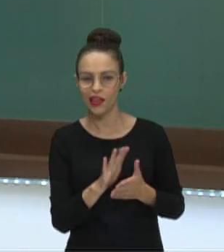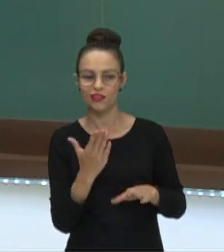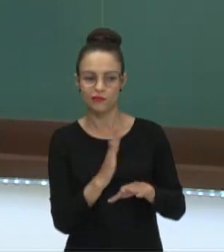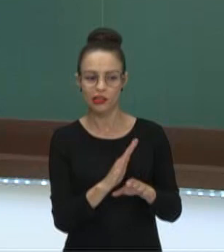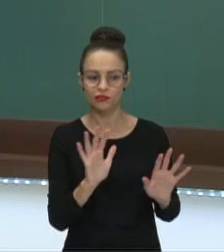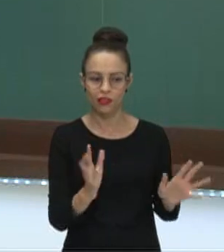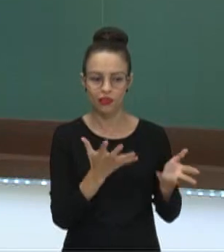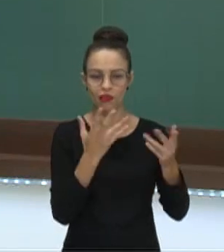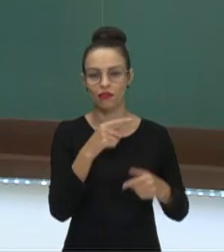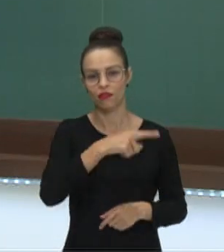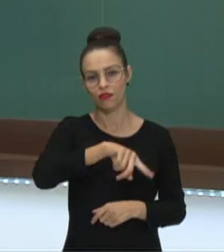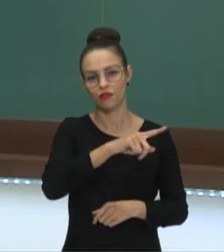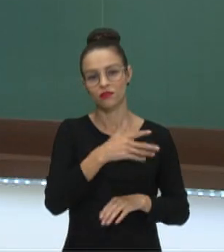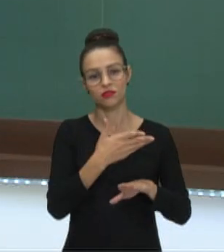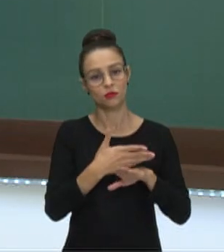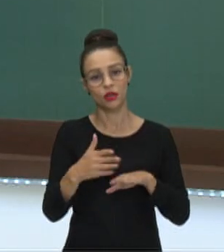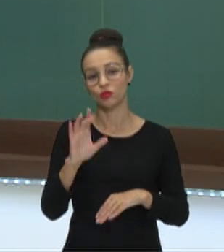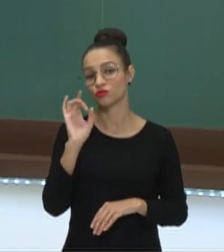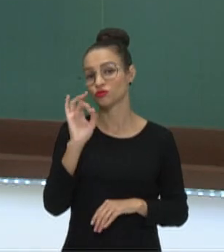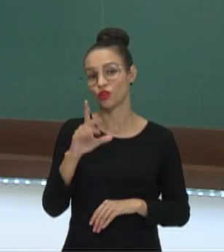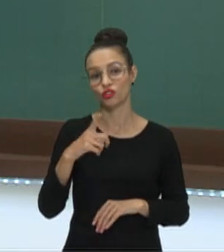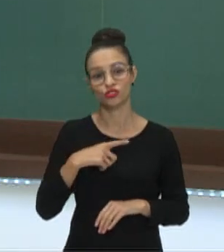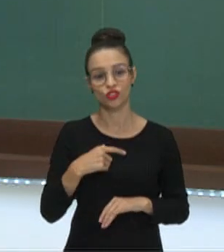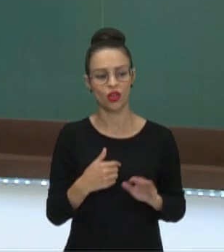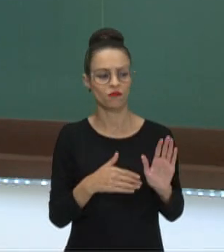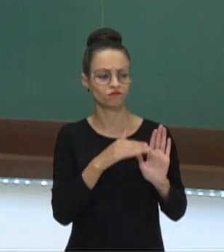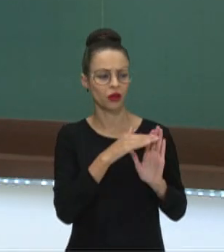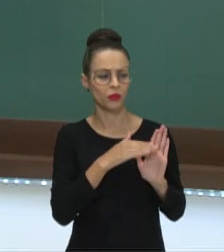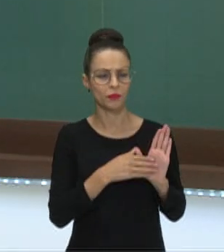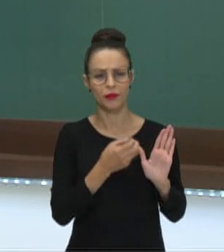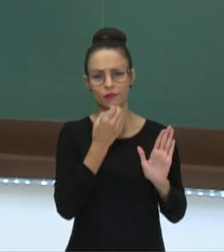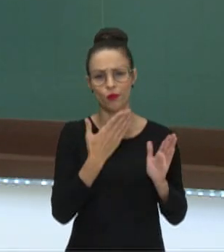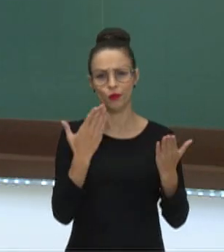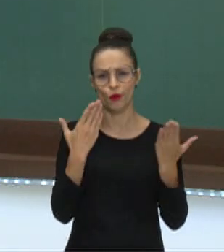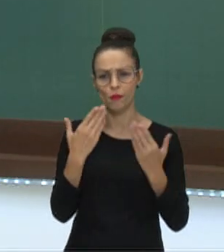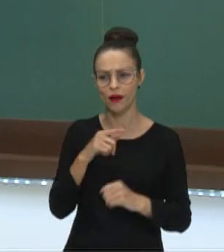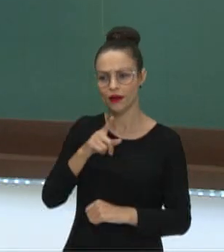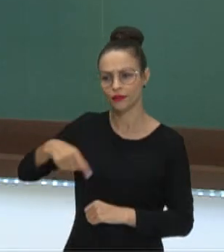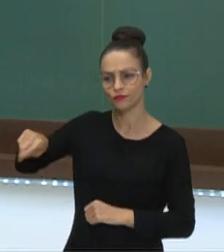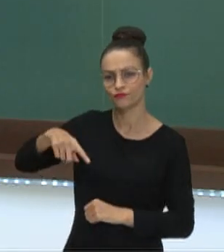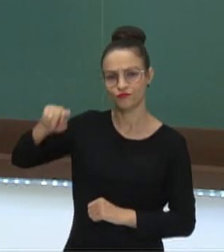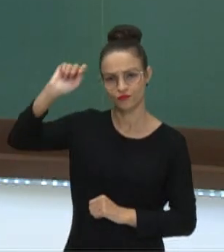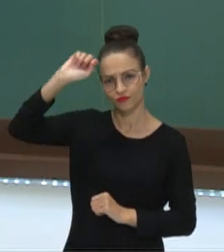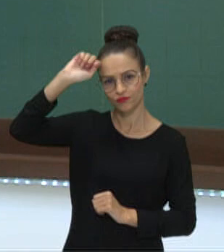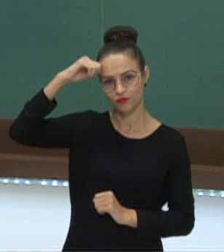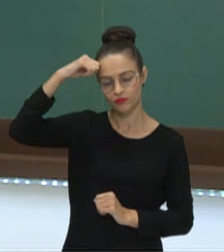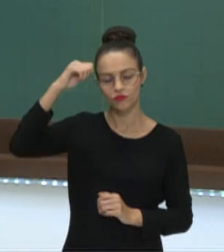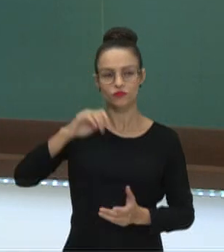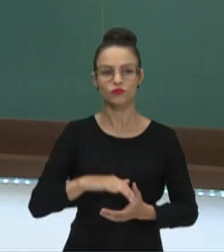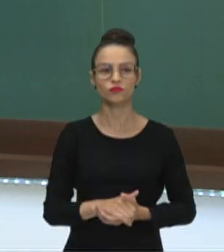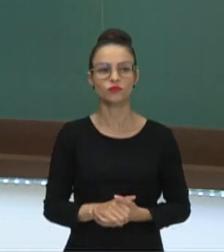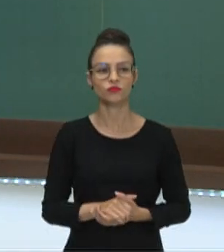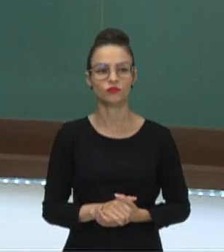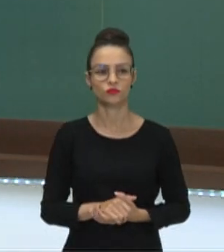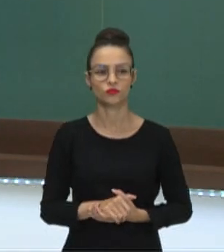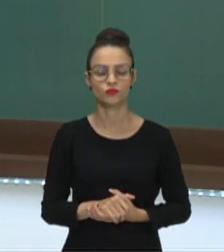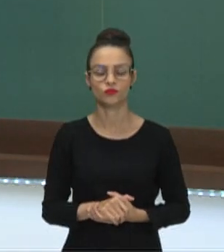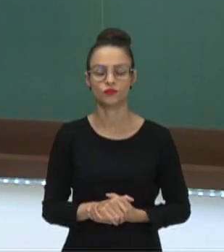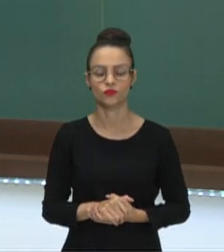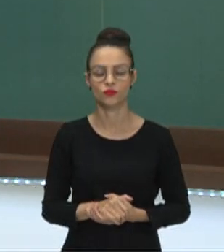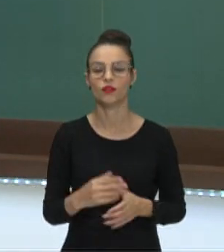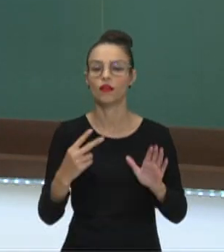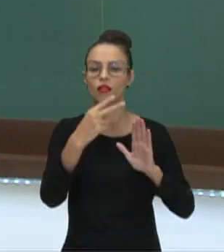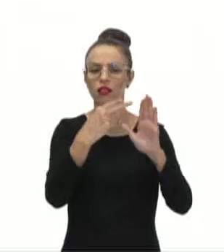né? Então, os brancos só tinham vantagens em relação aos negros. Leia os fragmentos